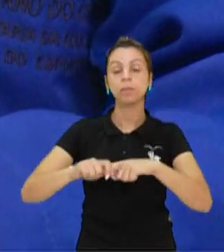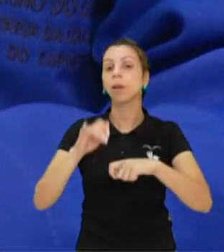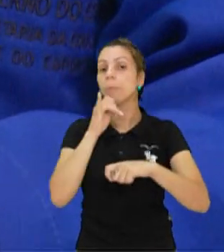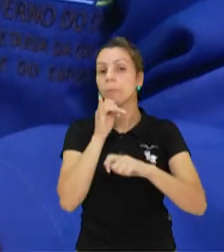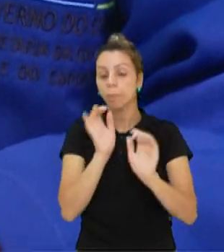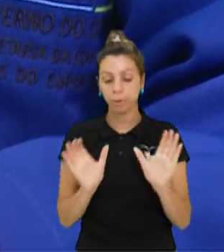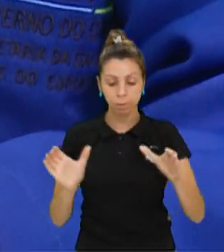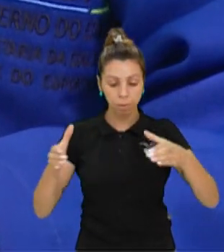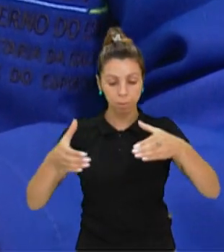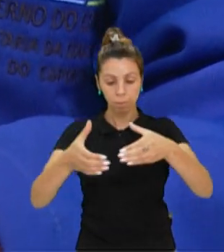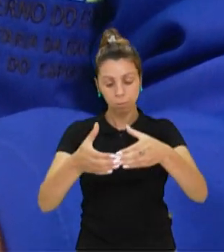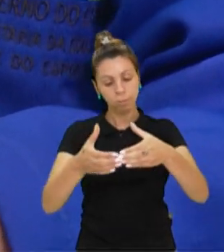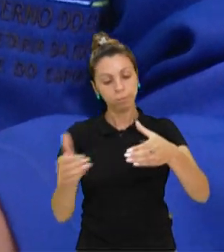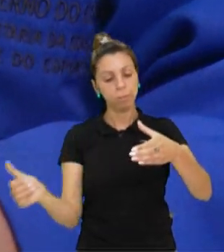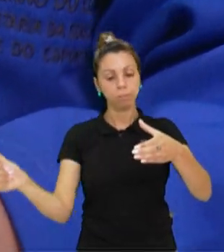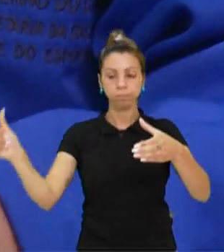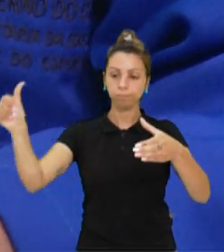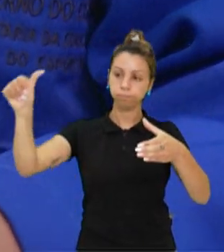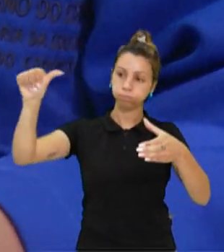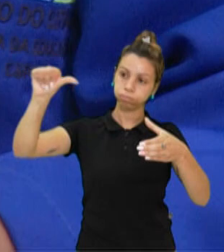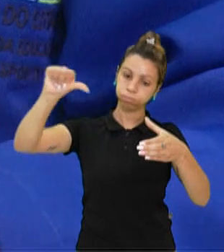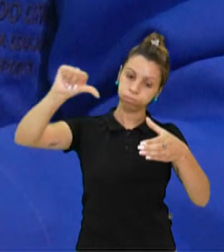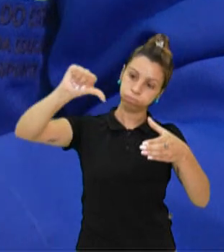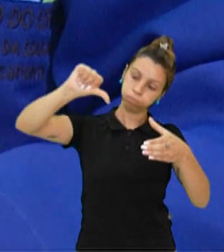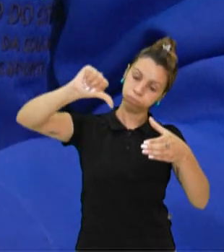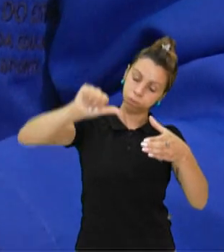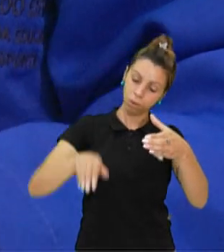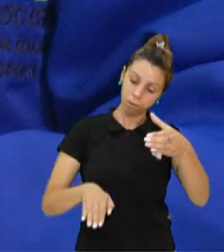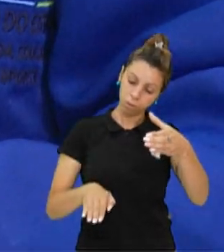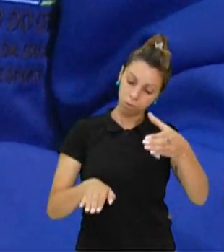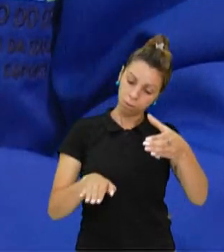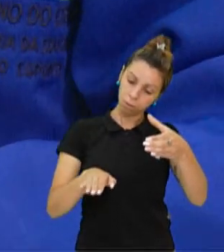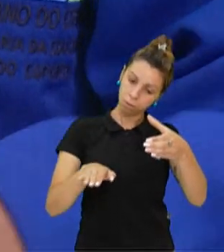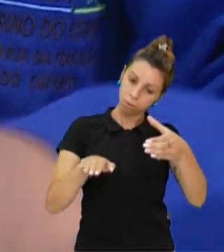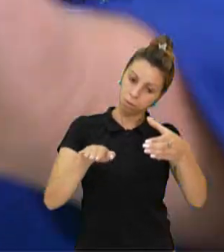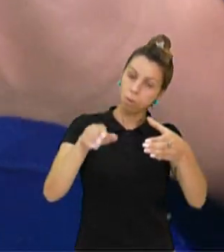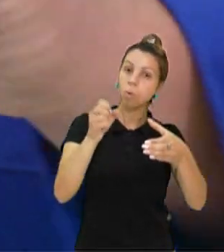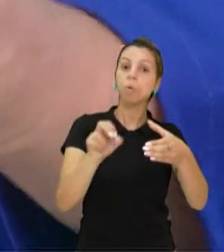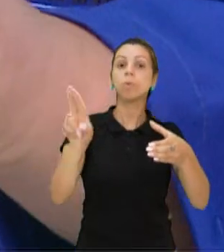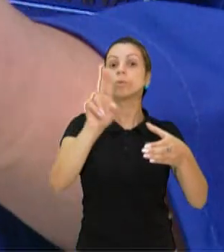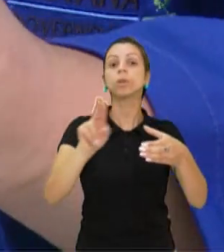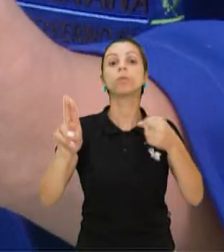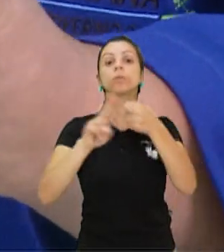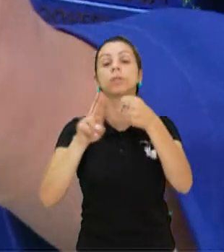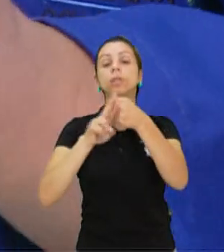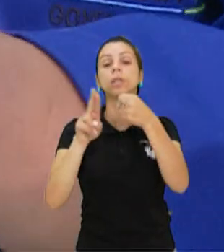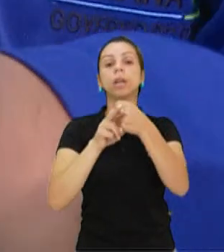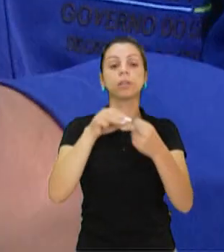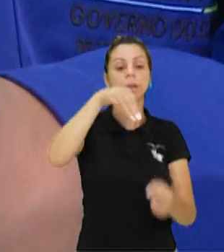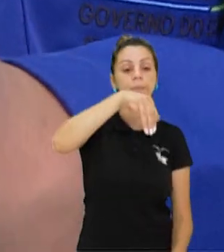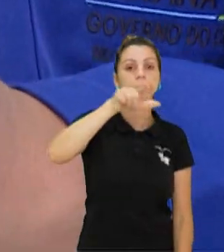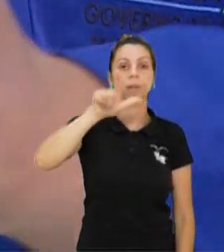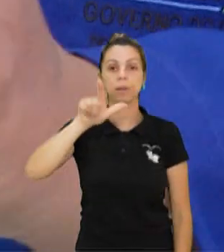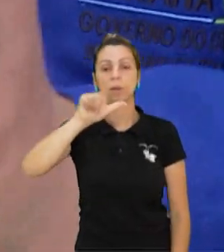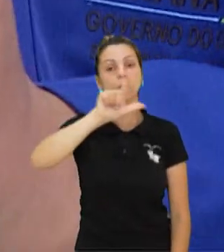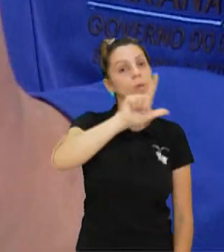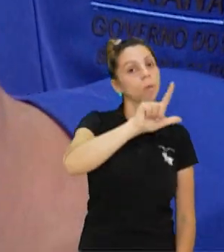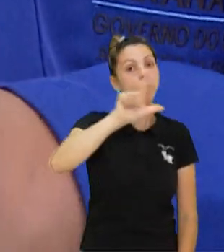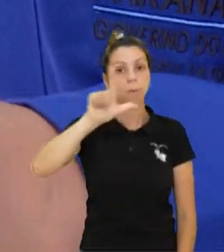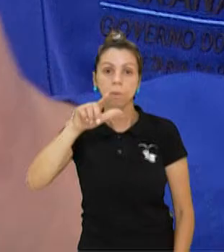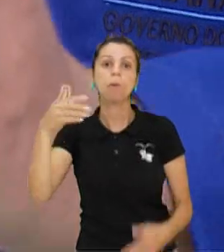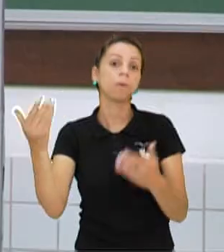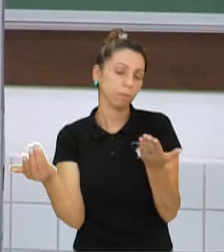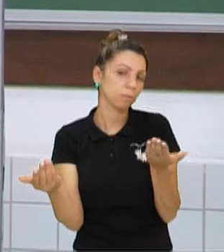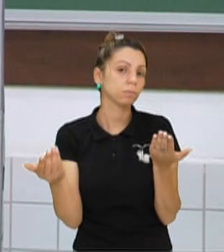aqui, usando as unidades em litros, mililitros, ok? Nessas unidades de